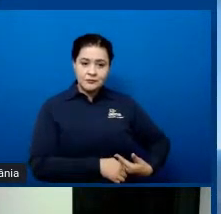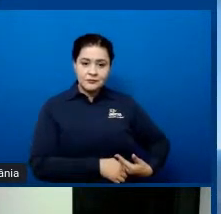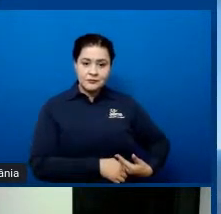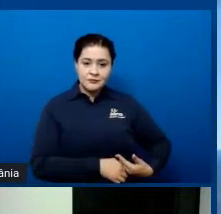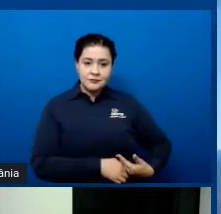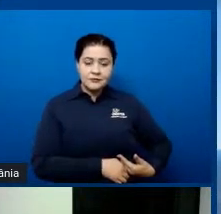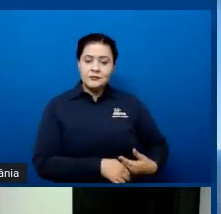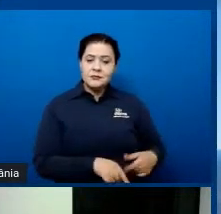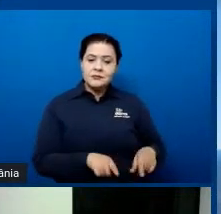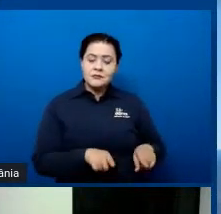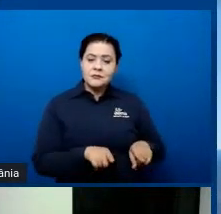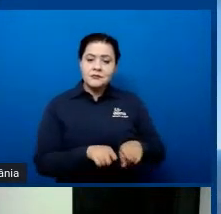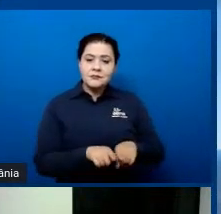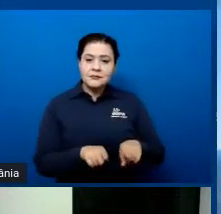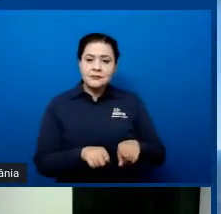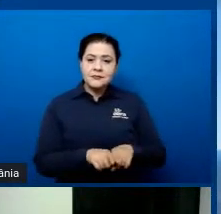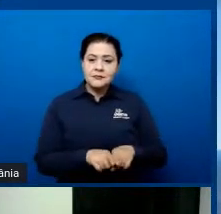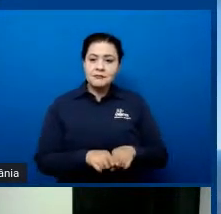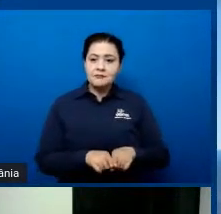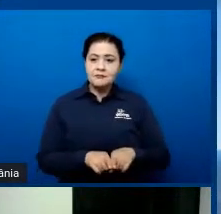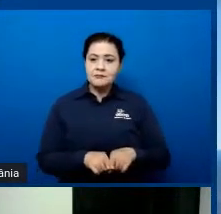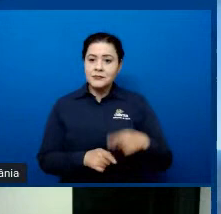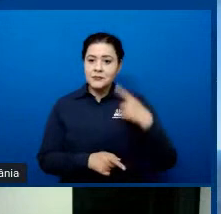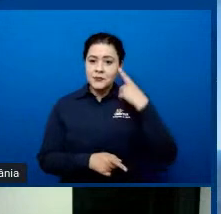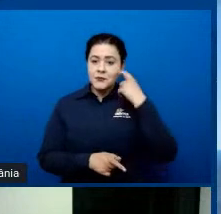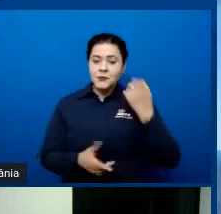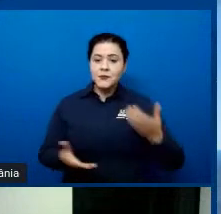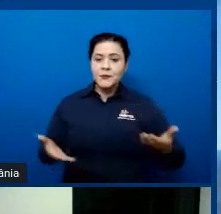E para o ensino público, para vocês terem noção, hoje...